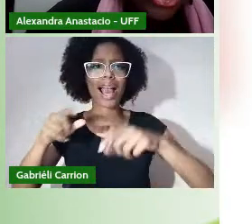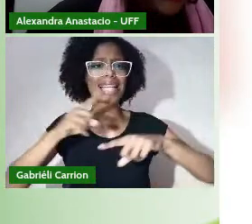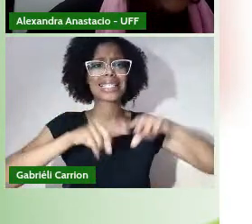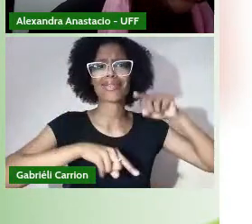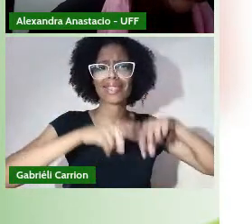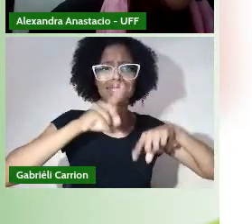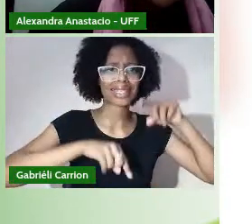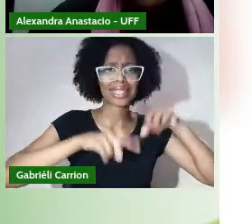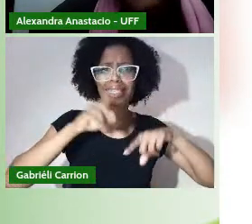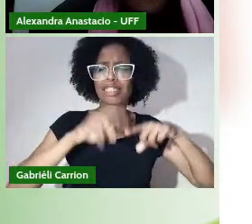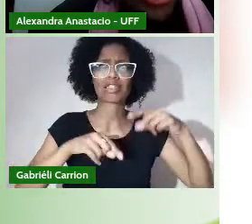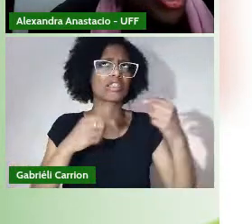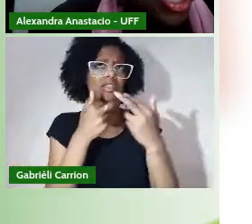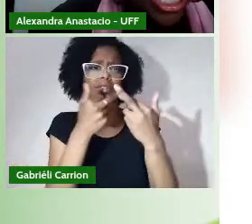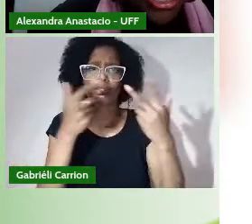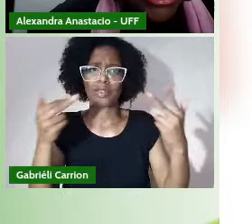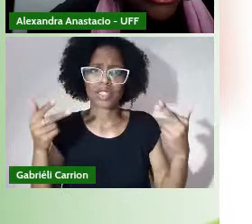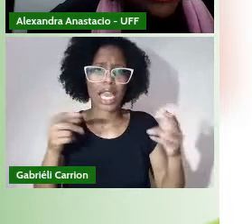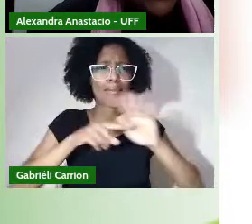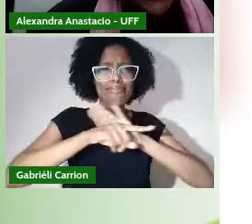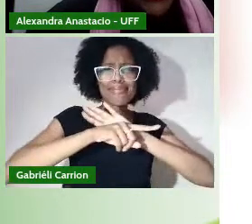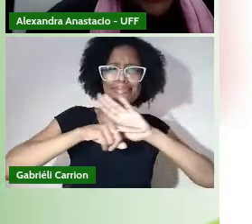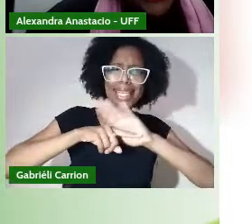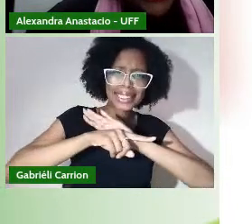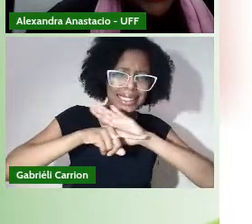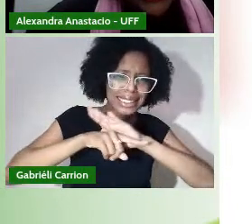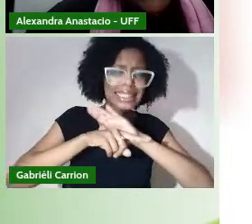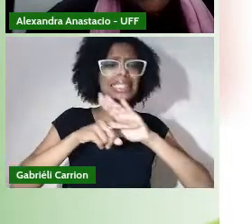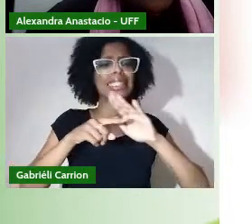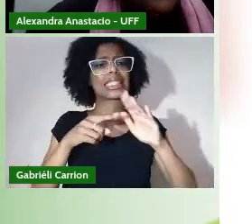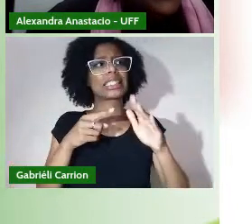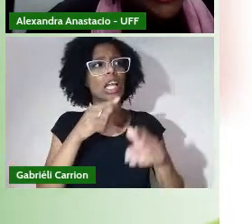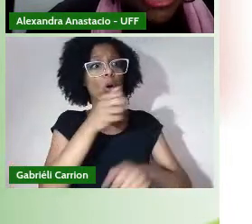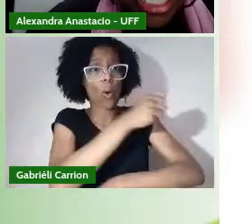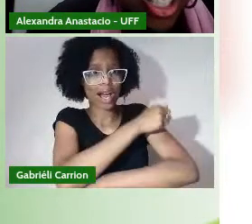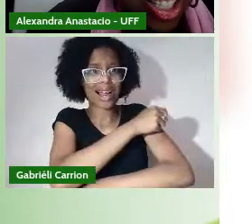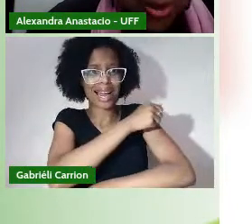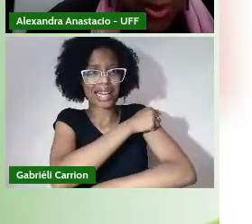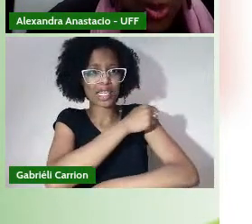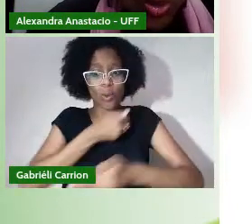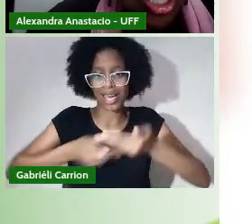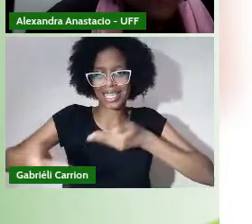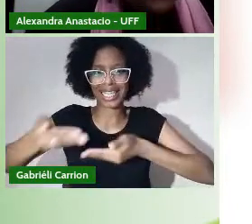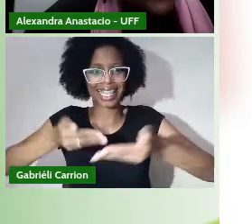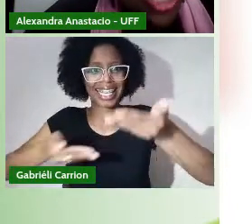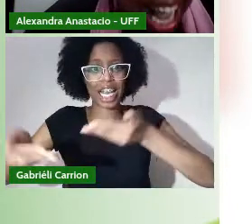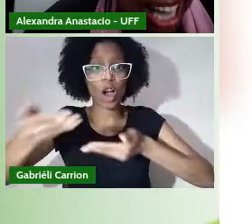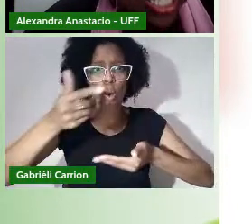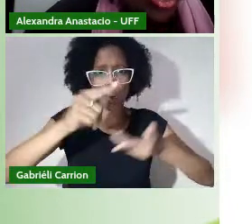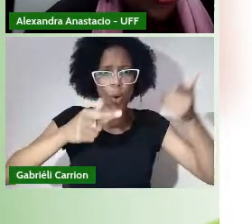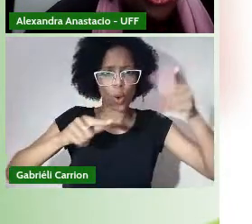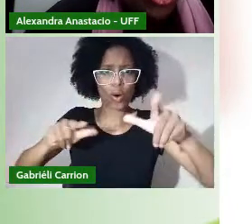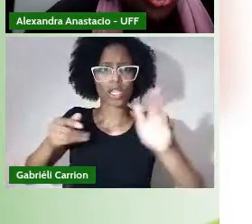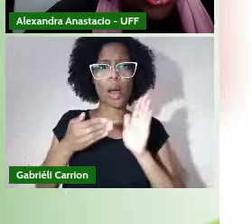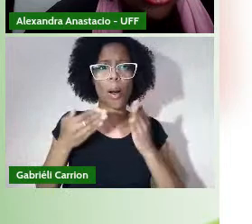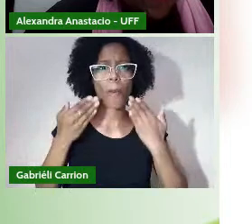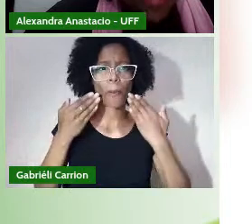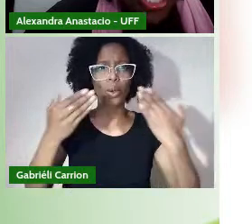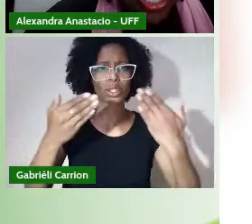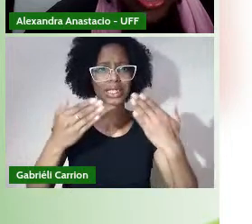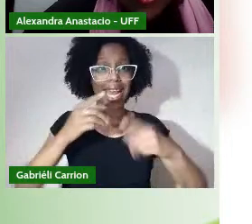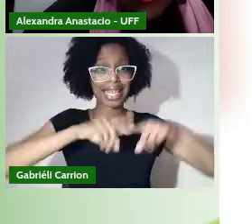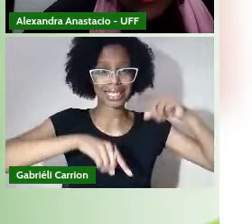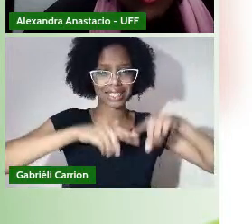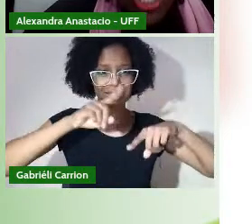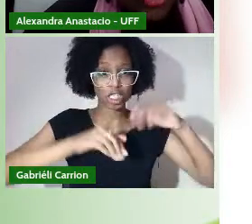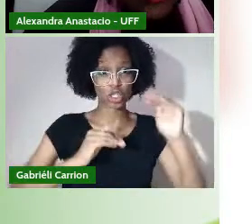atividades extensionistas, de pesquisa, em que ele possa interagir com outros e mostrar as atividades que ele